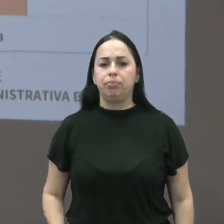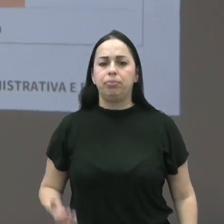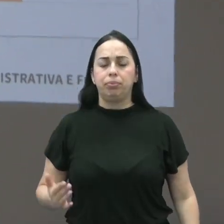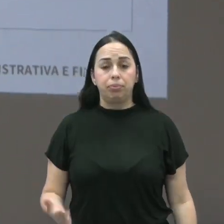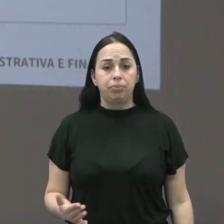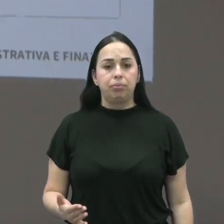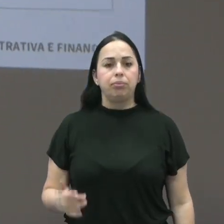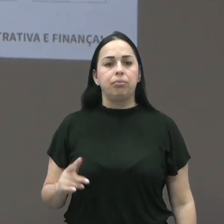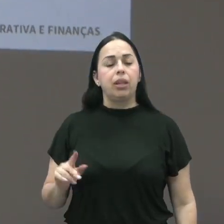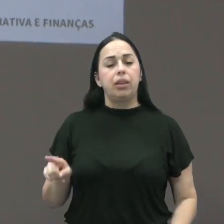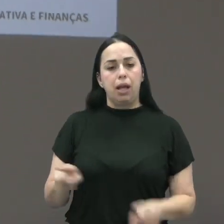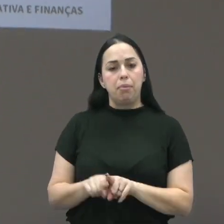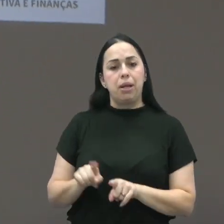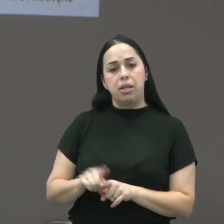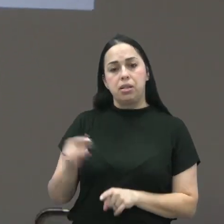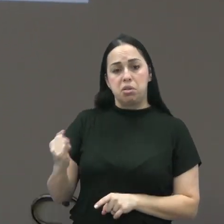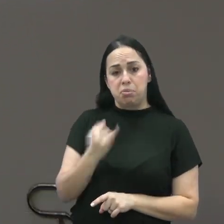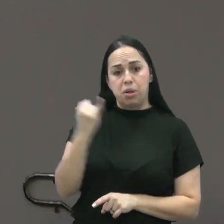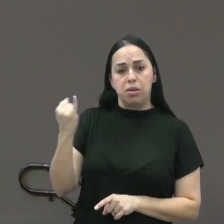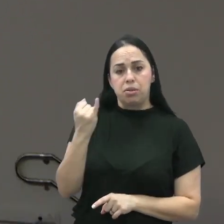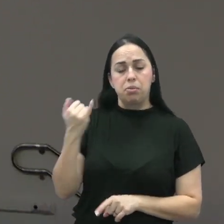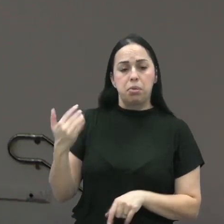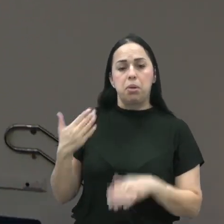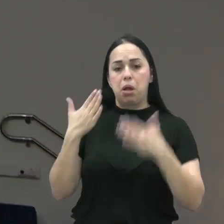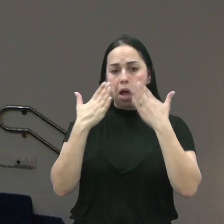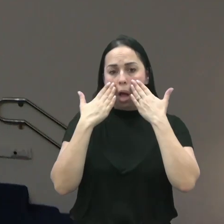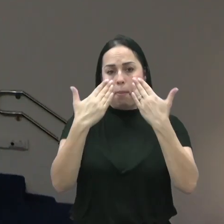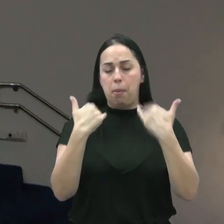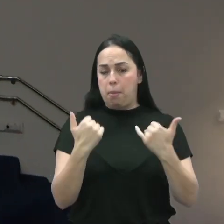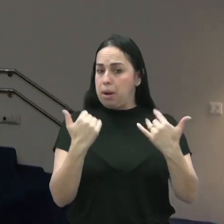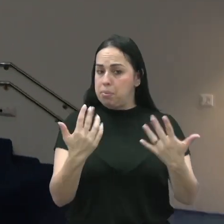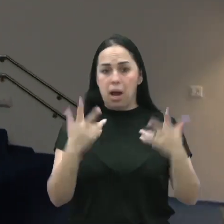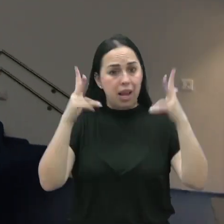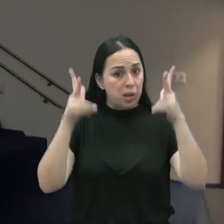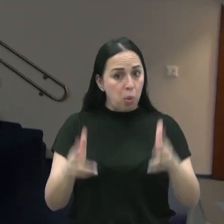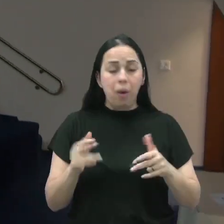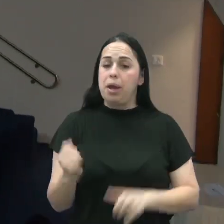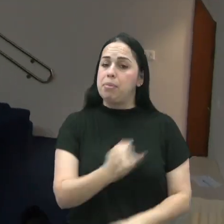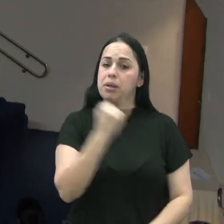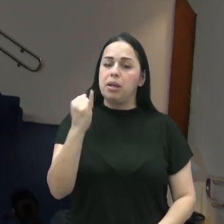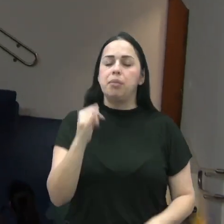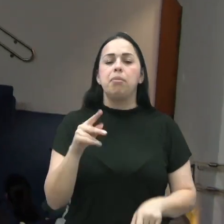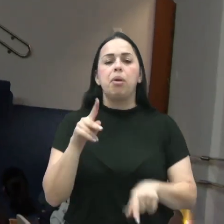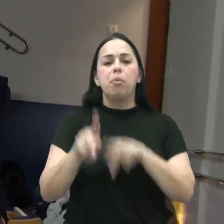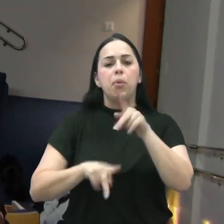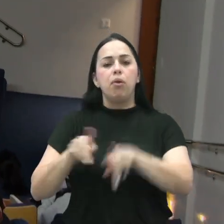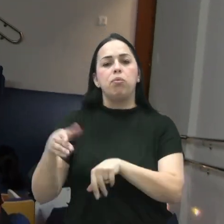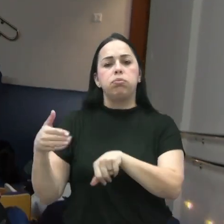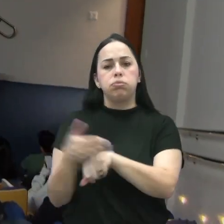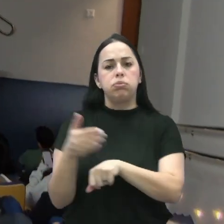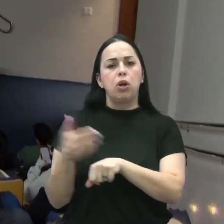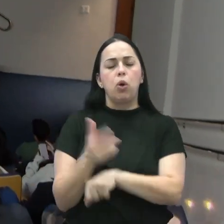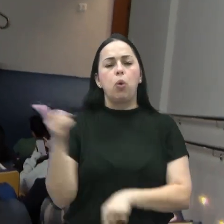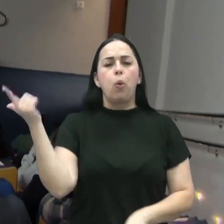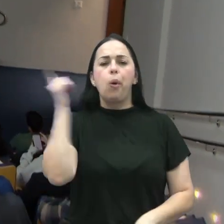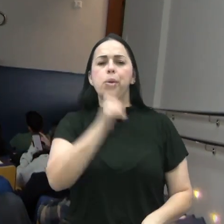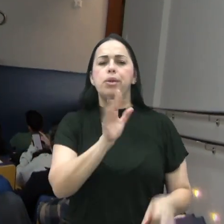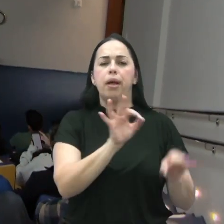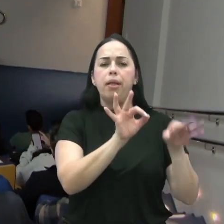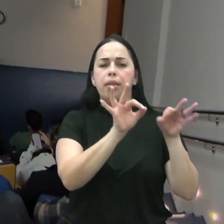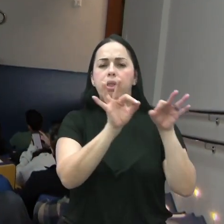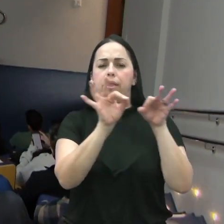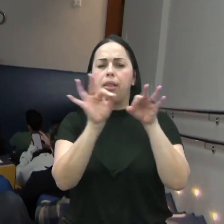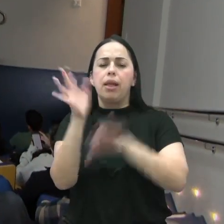Os parlamentares ainda destacaram a importância de audiências públicas como essas, para que a população também